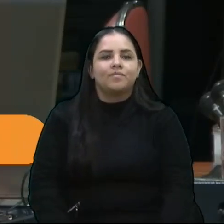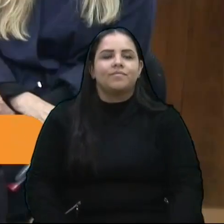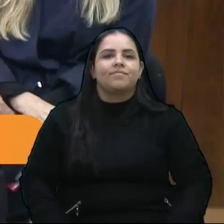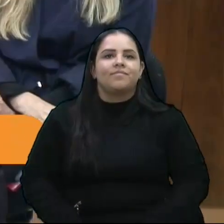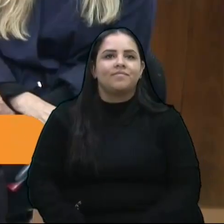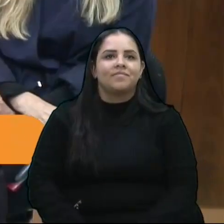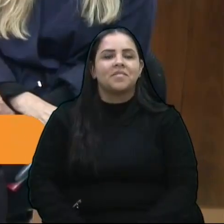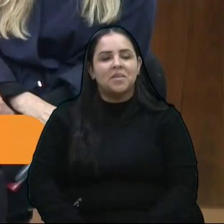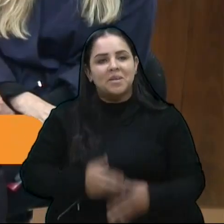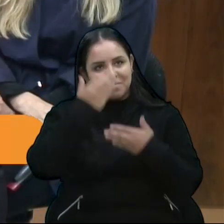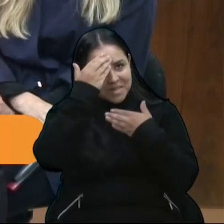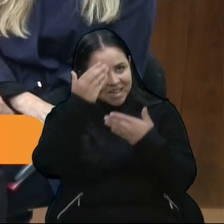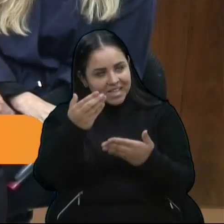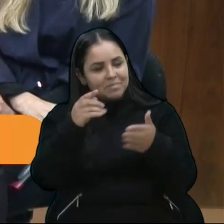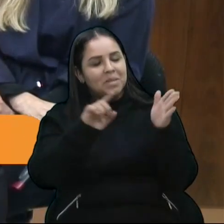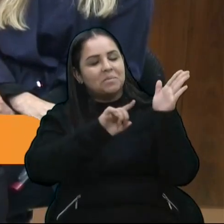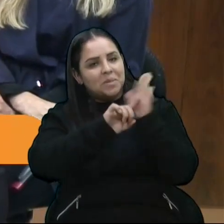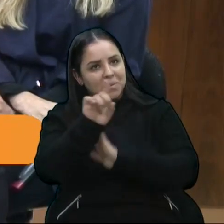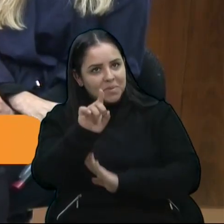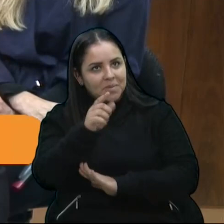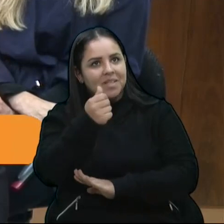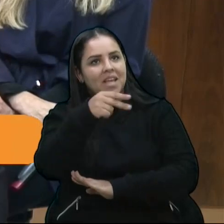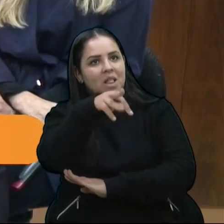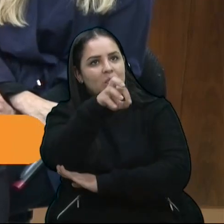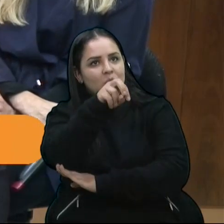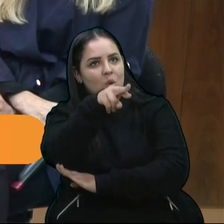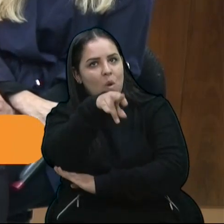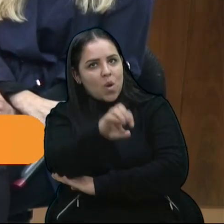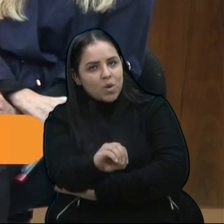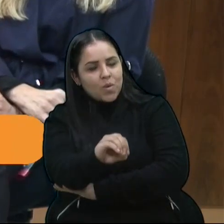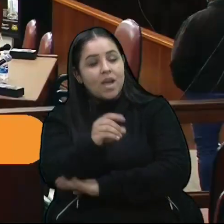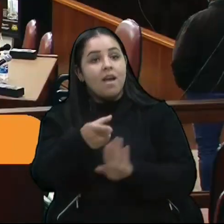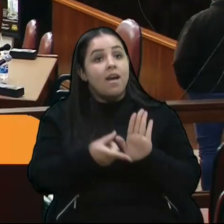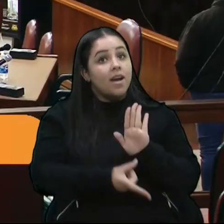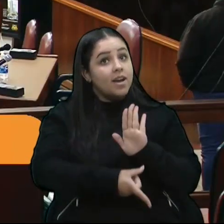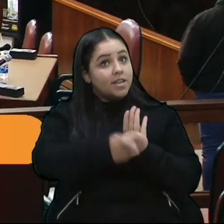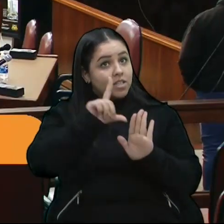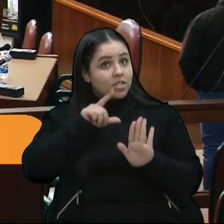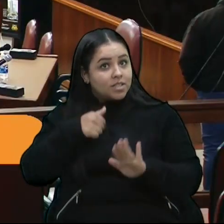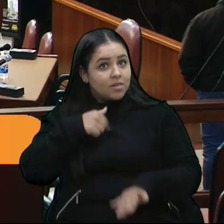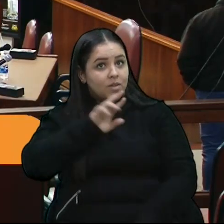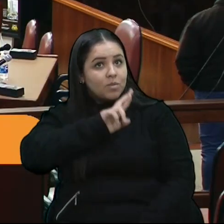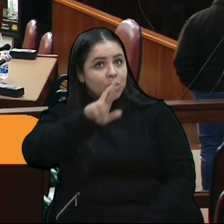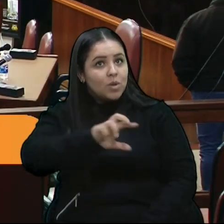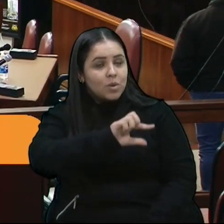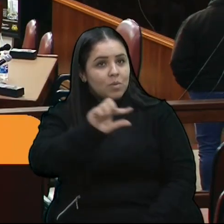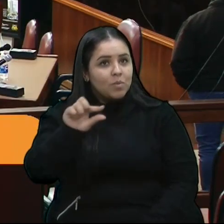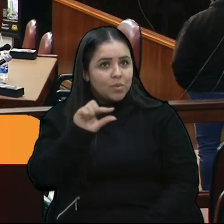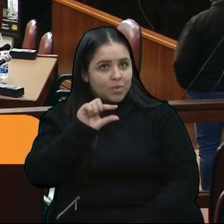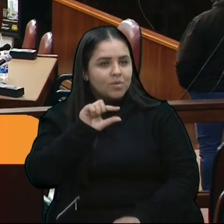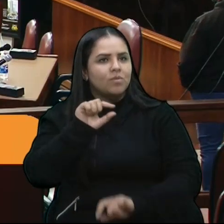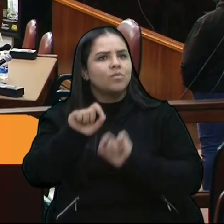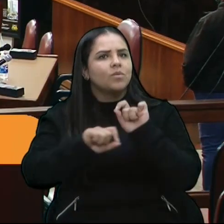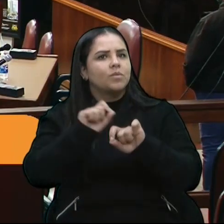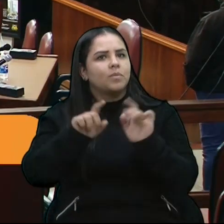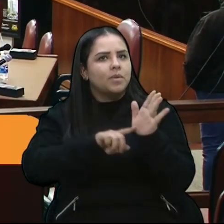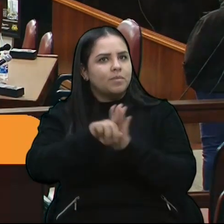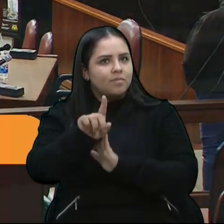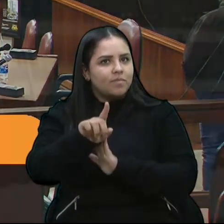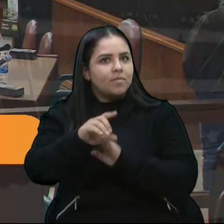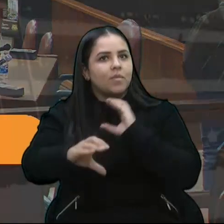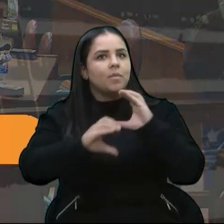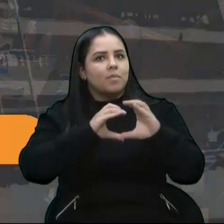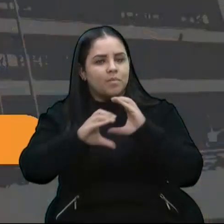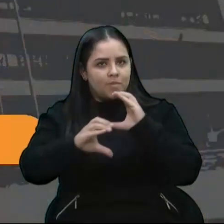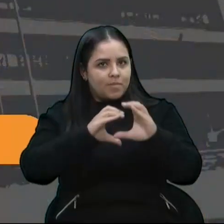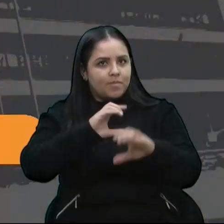Antônio, obrigado pela pergunta. Eu acho que antes eu já devo ter respondido um pouco dessa pergunta. A comunicação ela